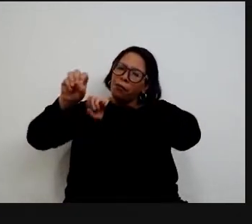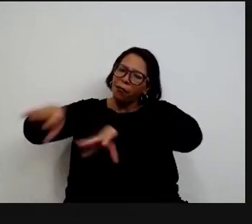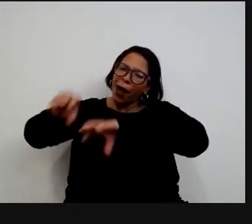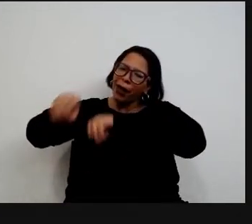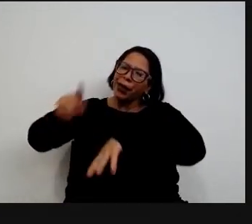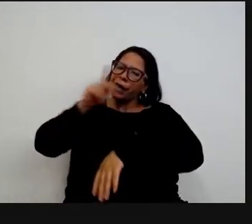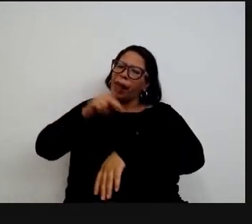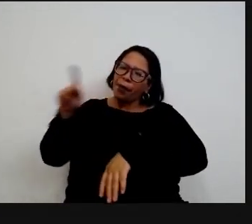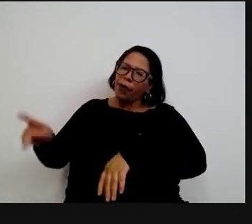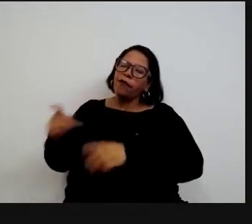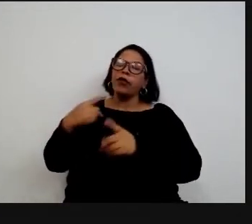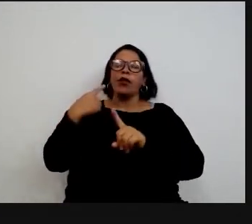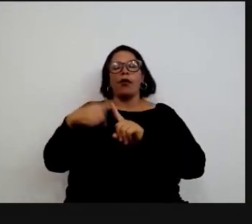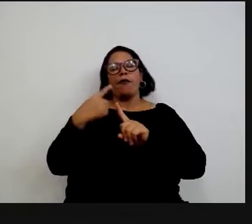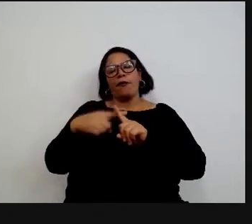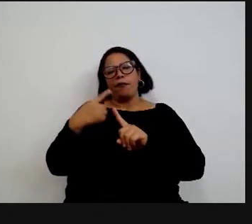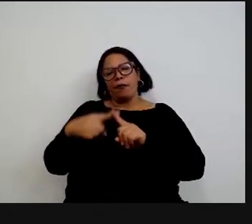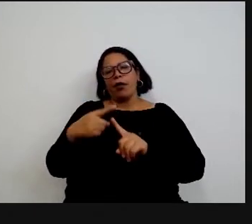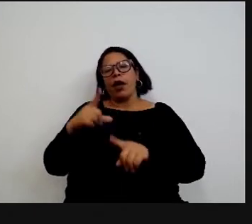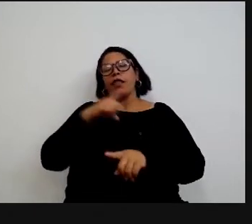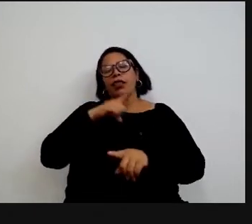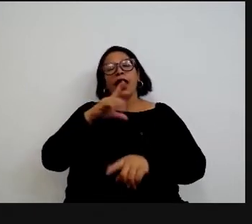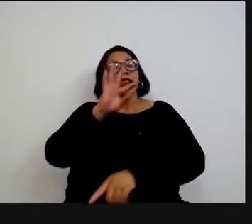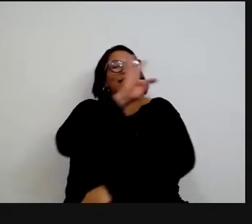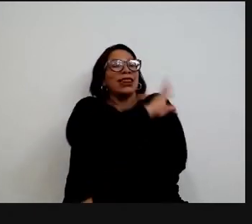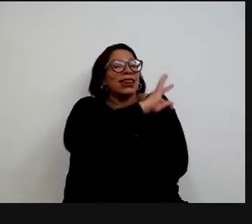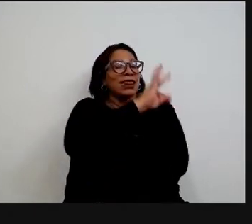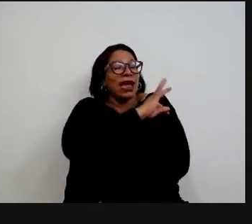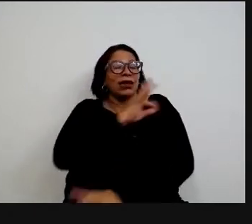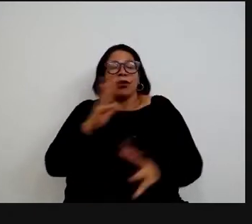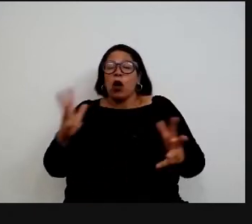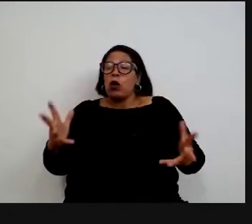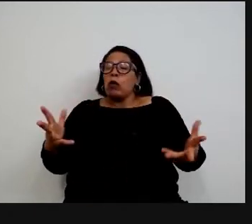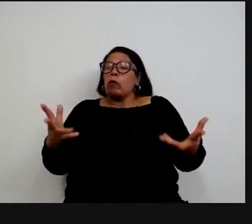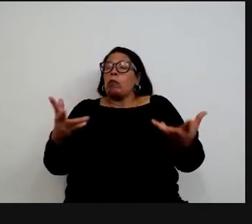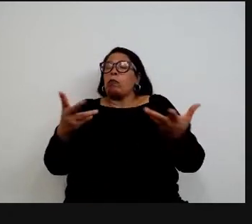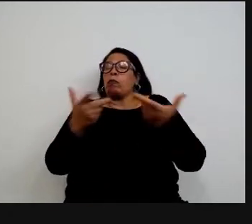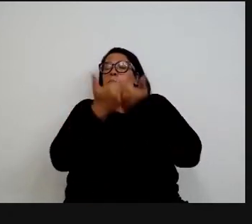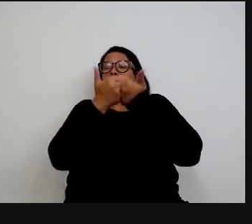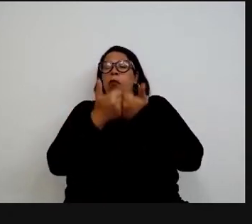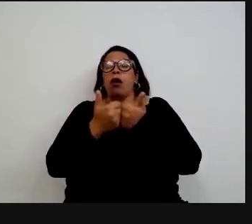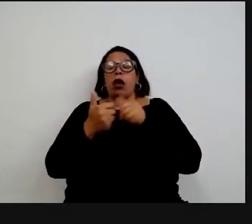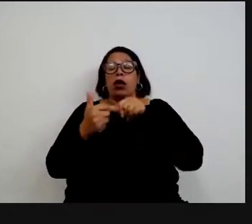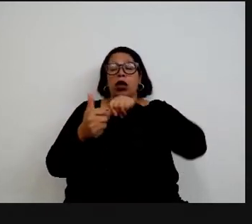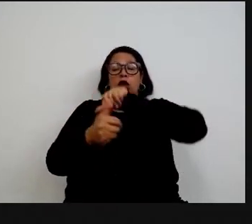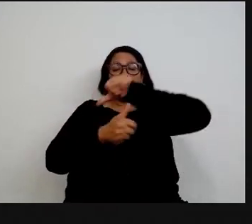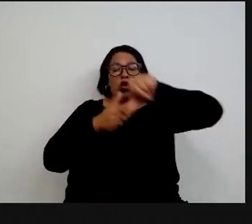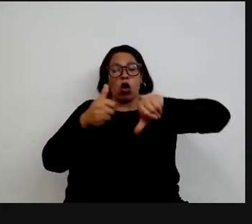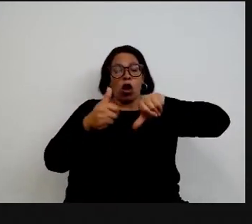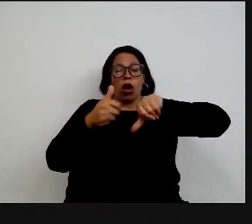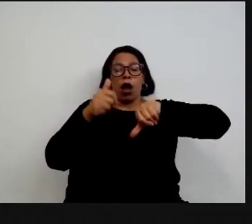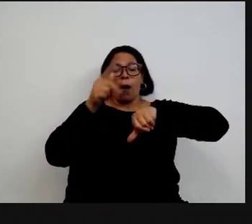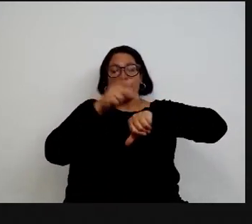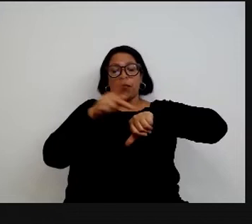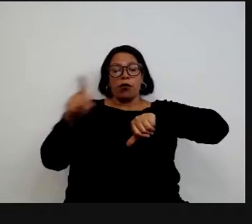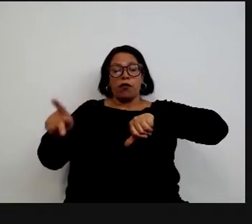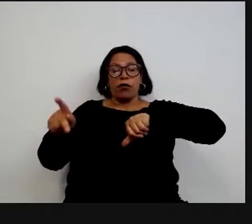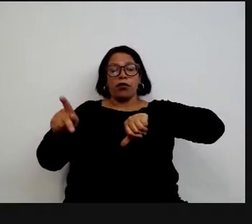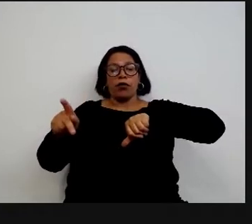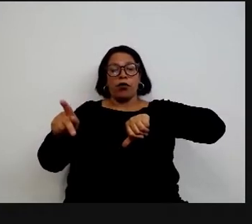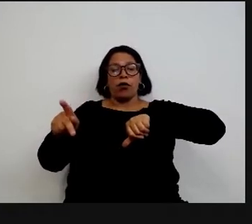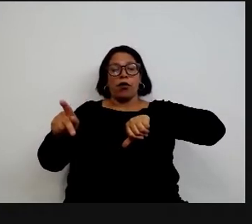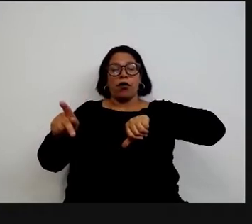nesse sentido, porque a gente pega excelentes técnicos, né? E que transformar, que é bem comum na